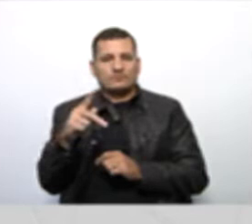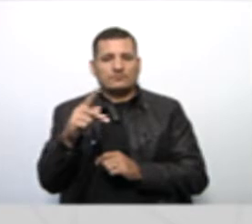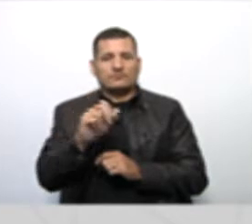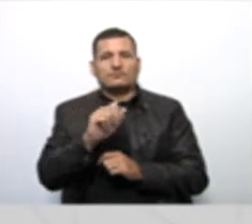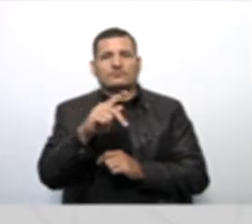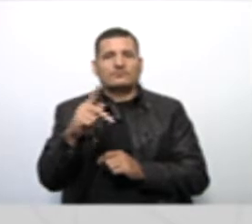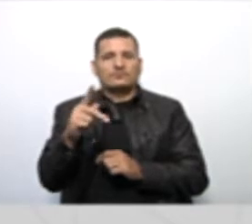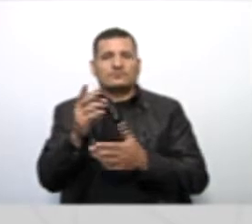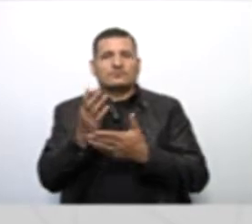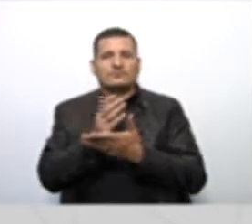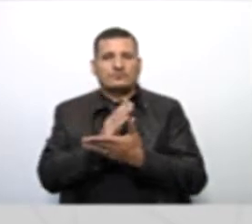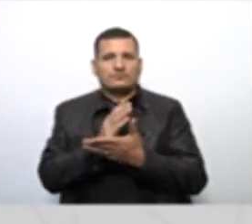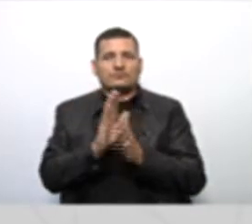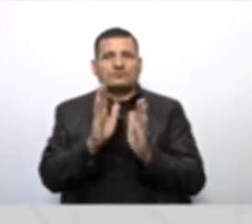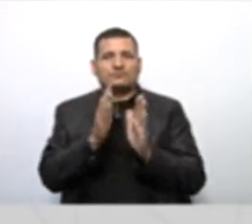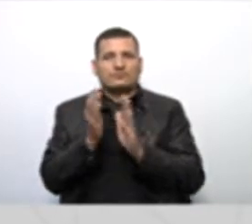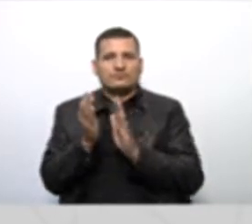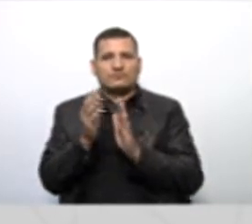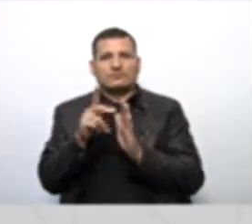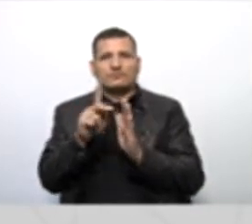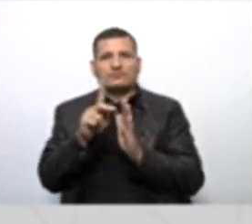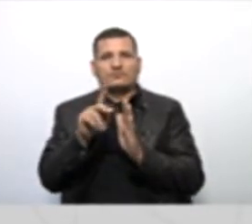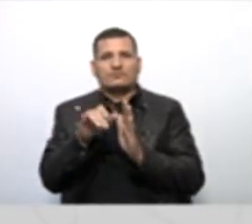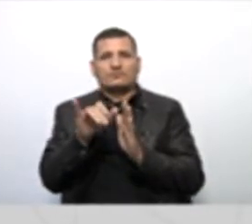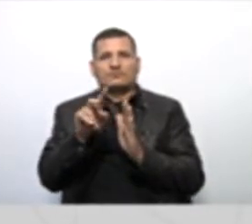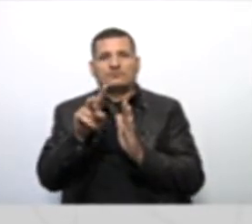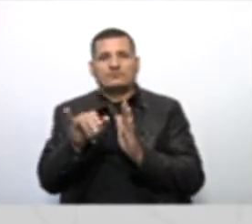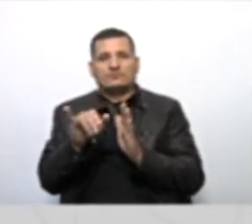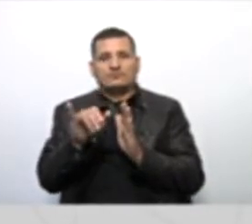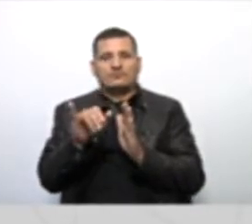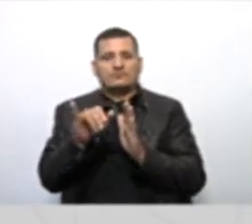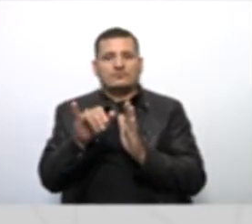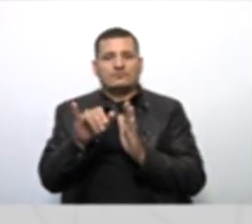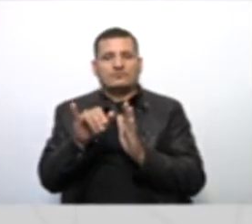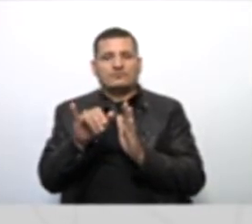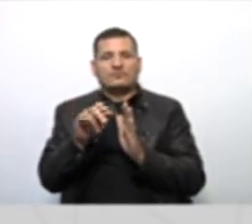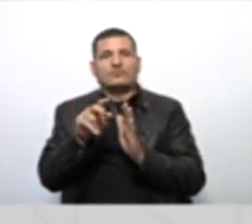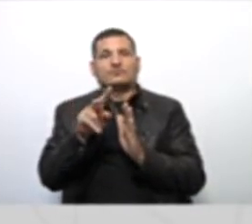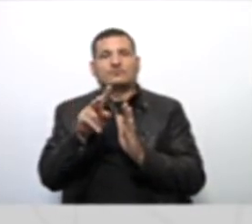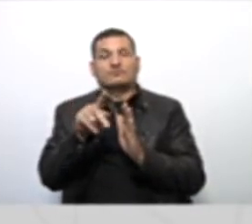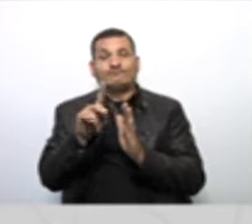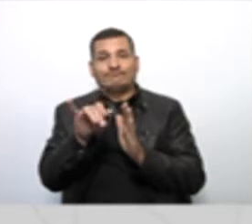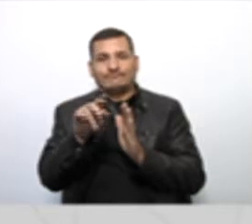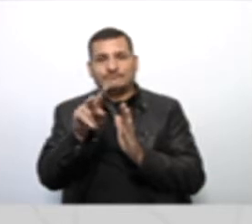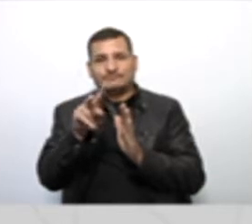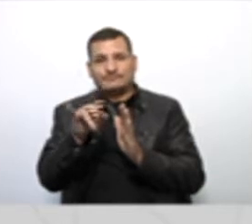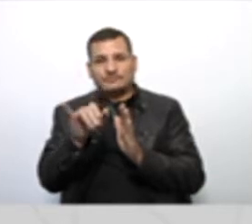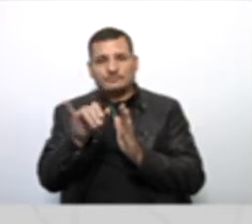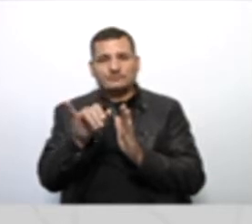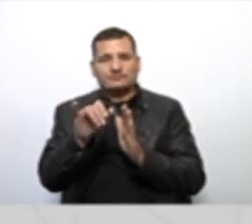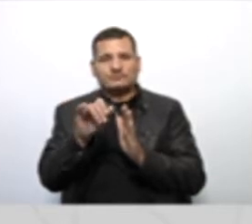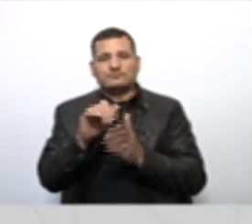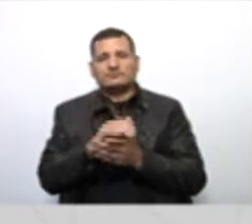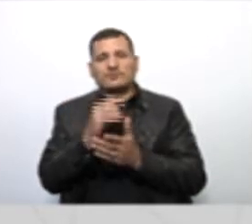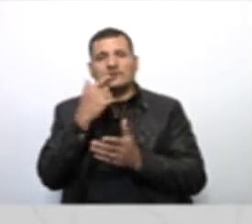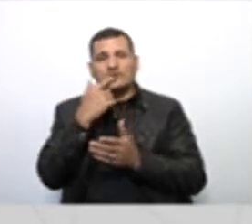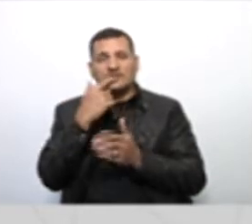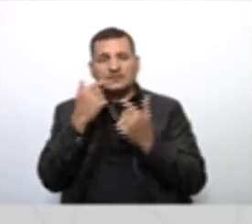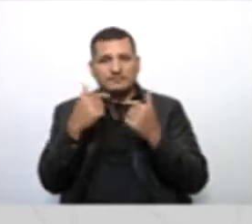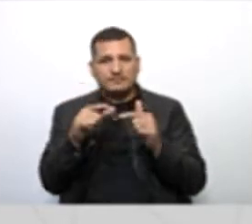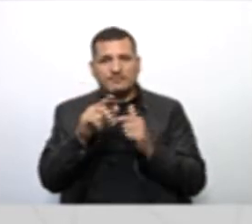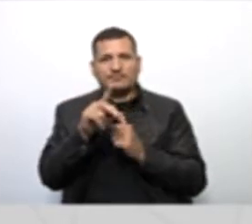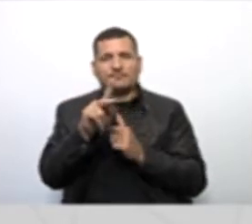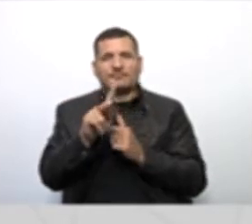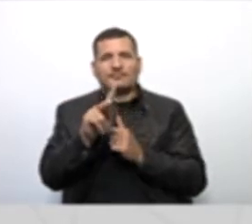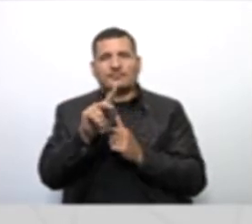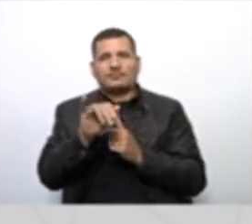a biblioteca Kiwi, a linguagem Kiwi ou então Kiwi Launch. Os widgets